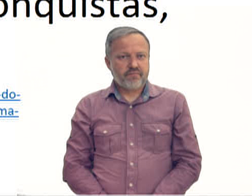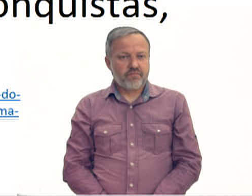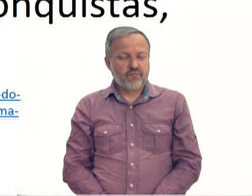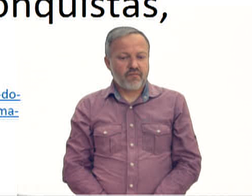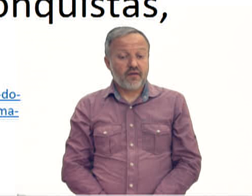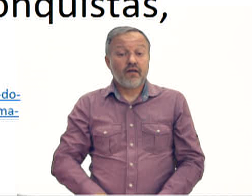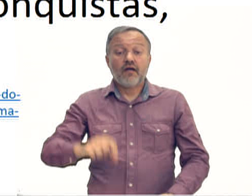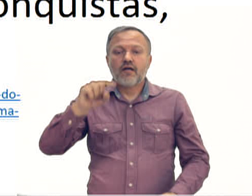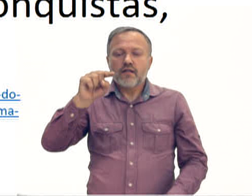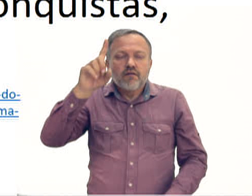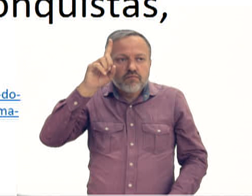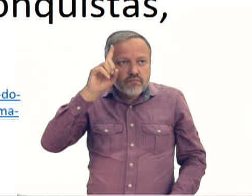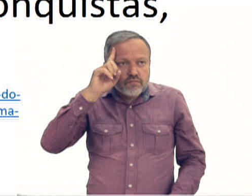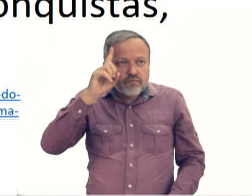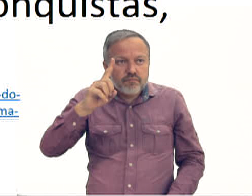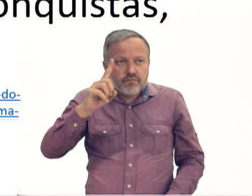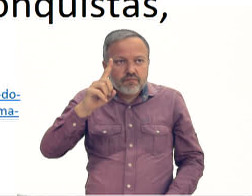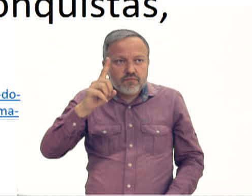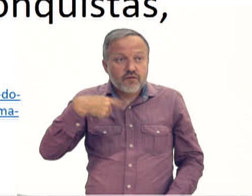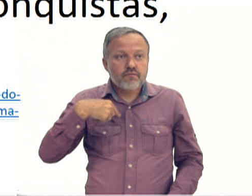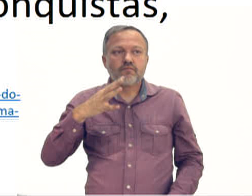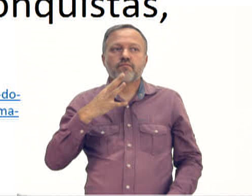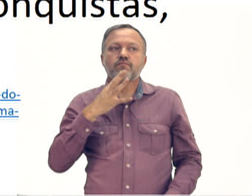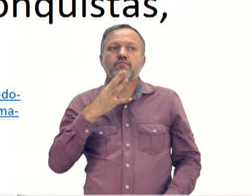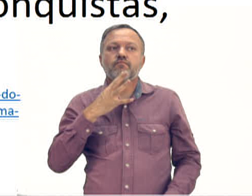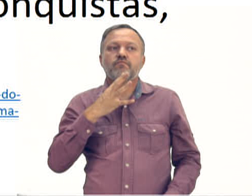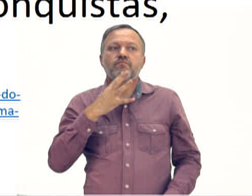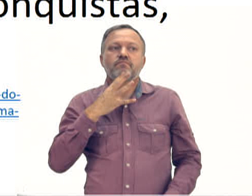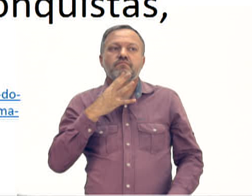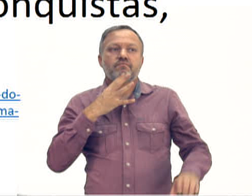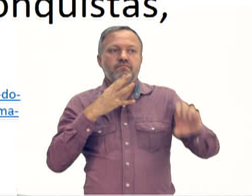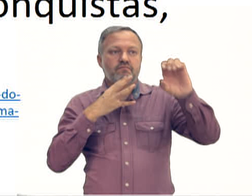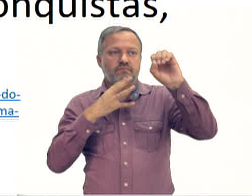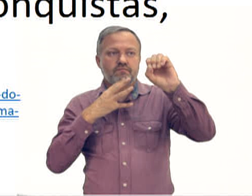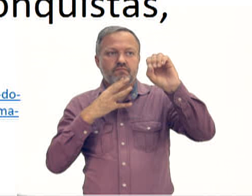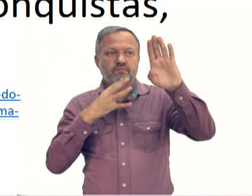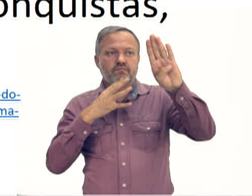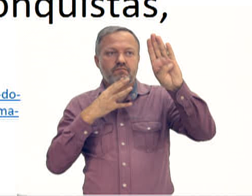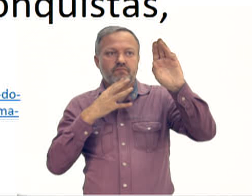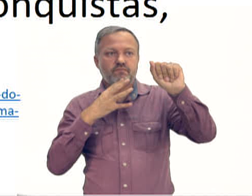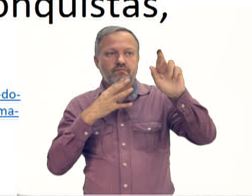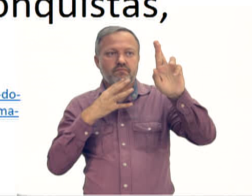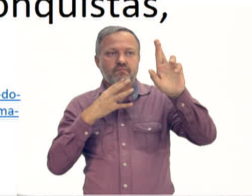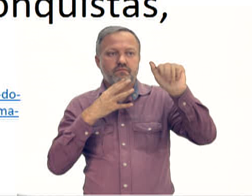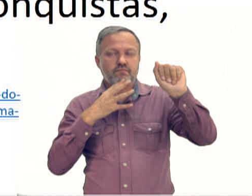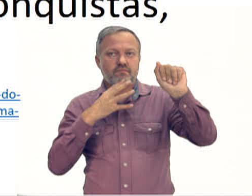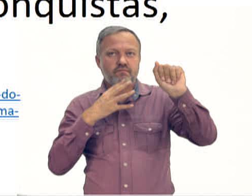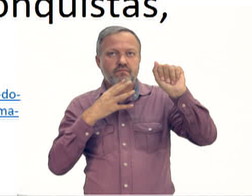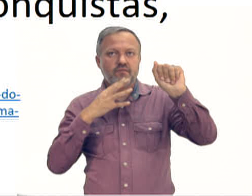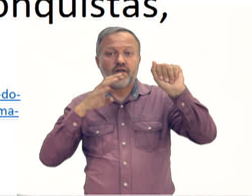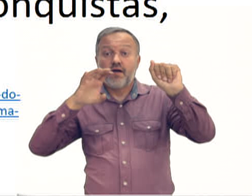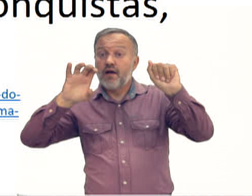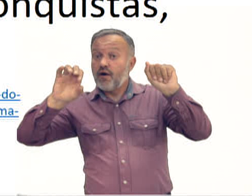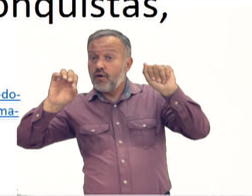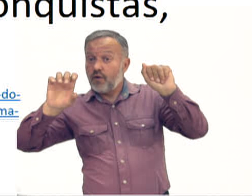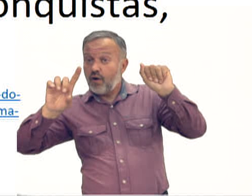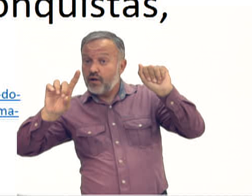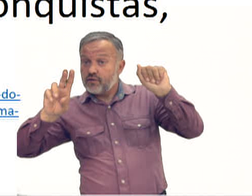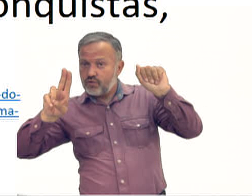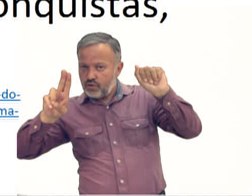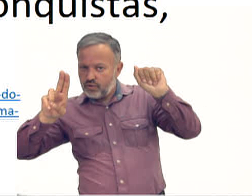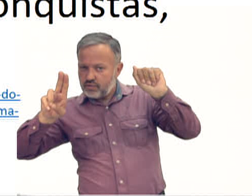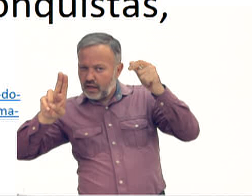A partir desse dia, ficou conhecido como Obará, o Odu da riqueza inesperada.